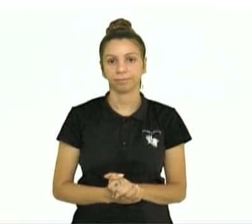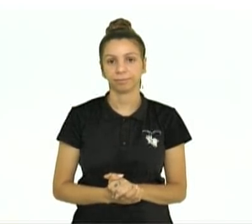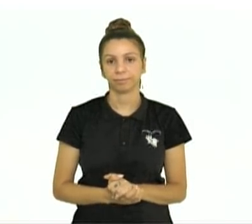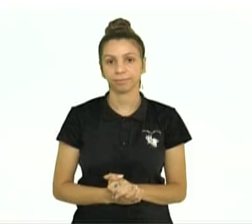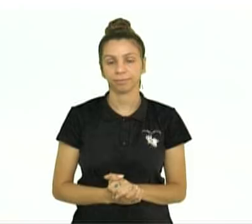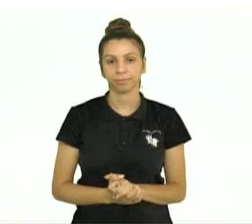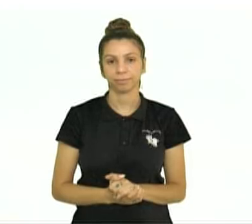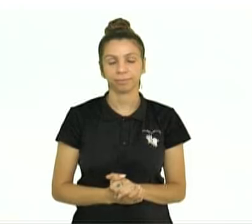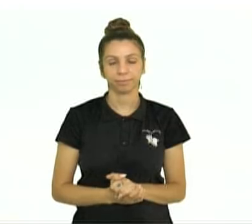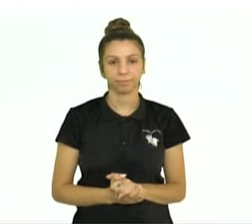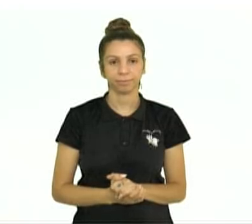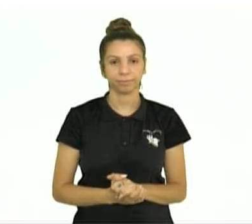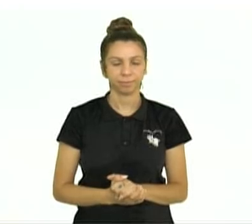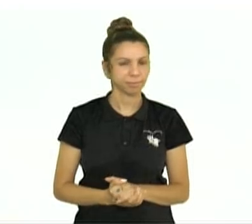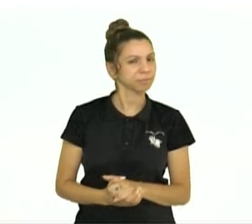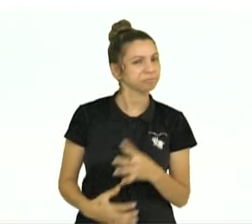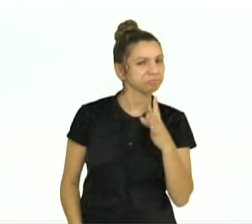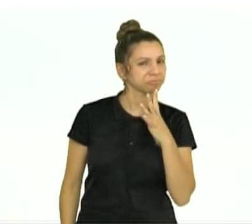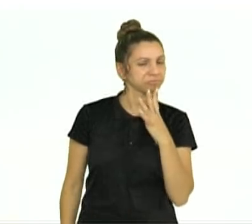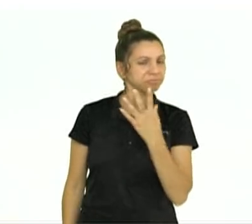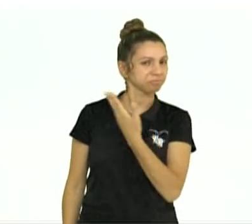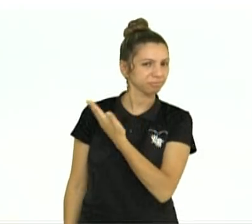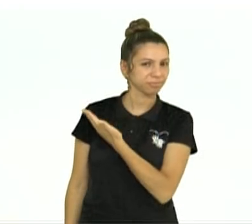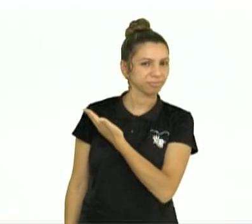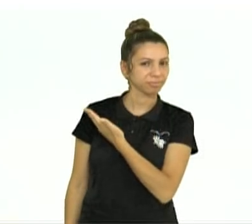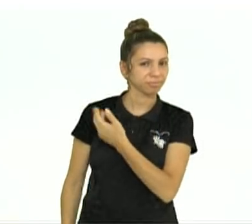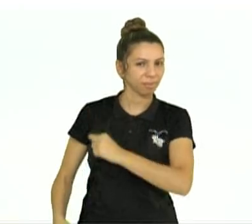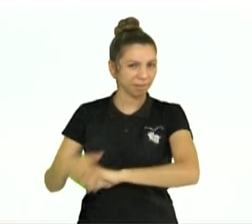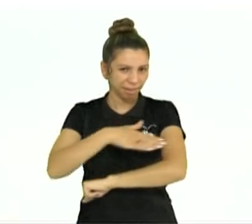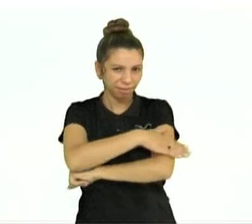Já ouviram essa praça em algum lugar?